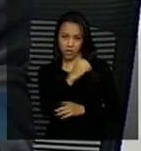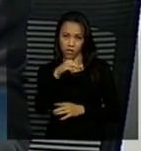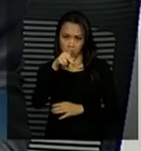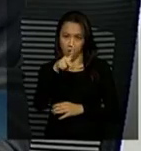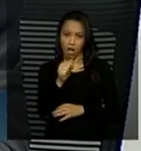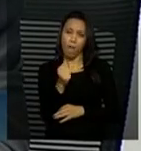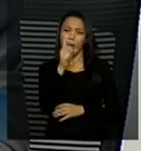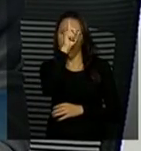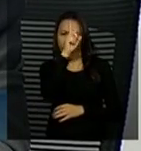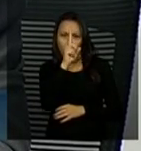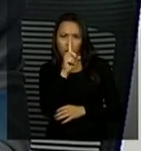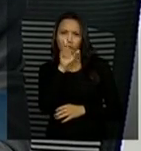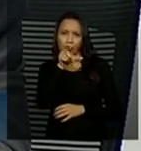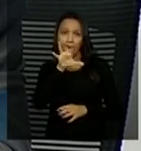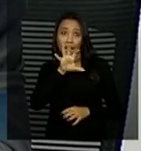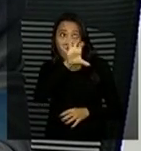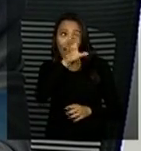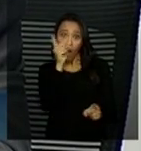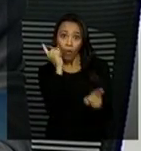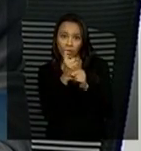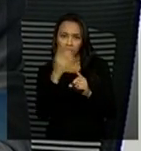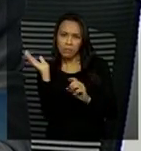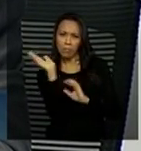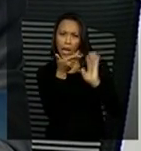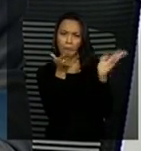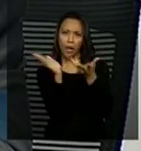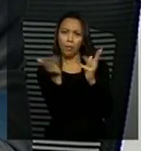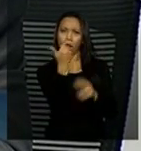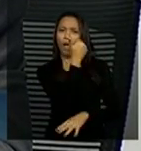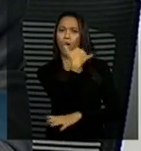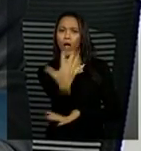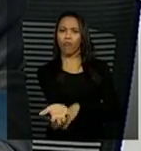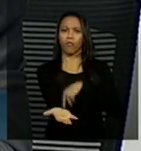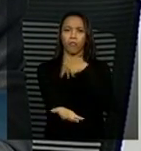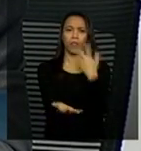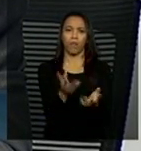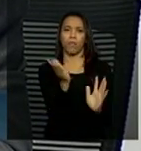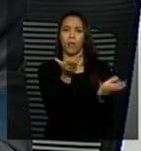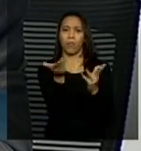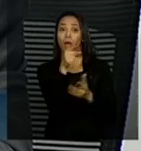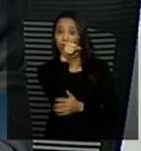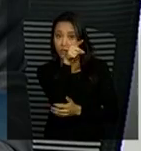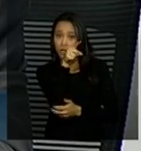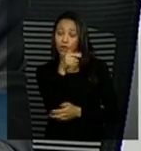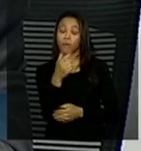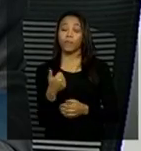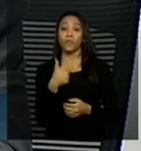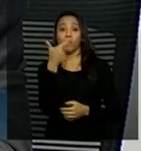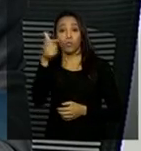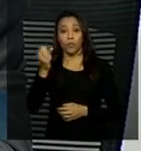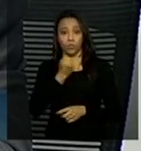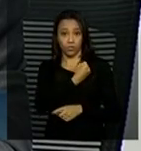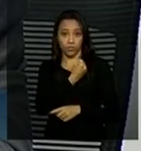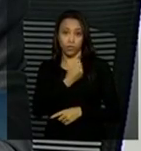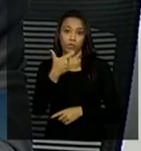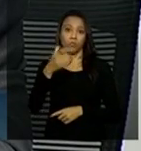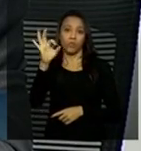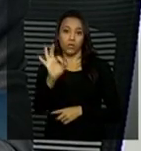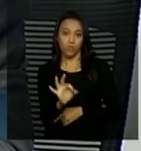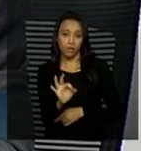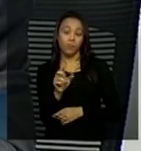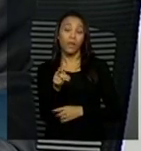se concentram os desmatamentos, o arco do desmatamento. O número 2% se refere aos